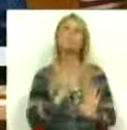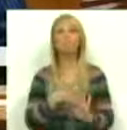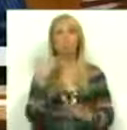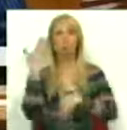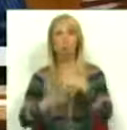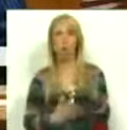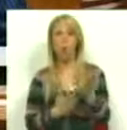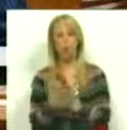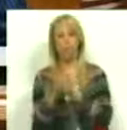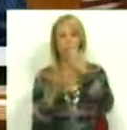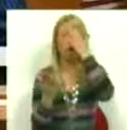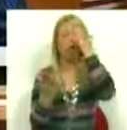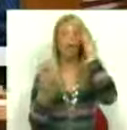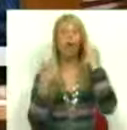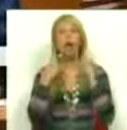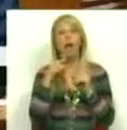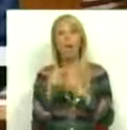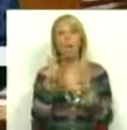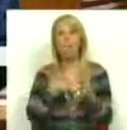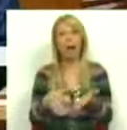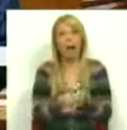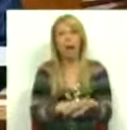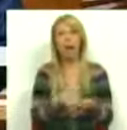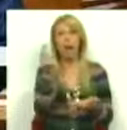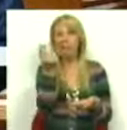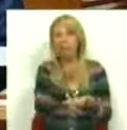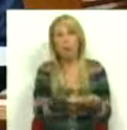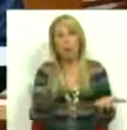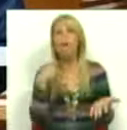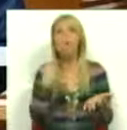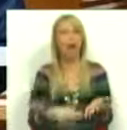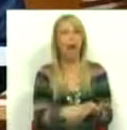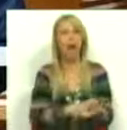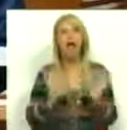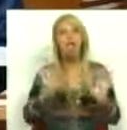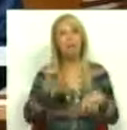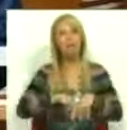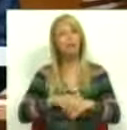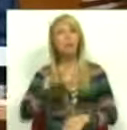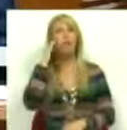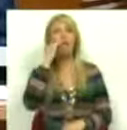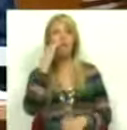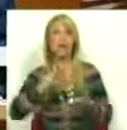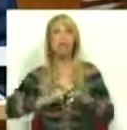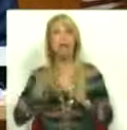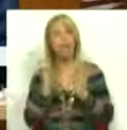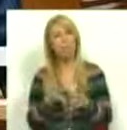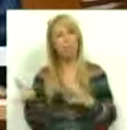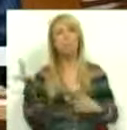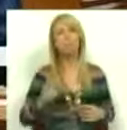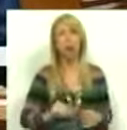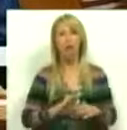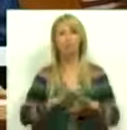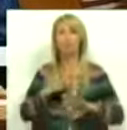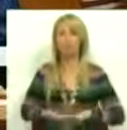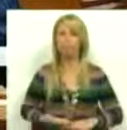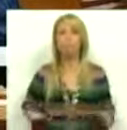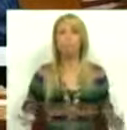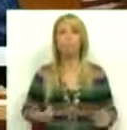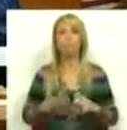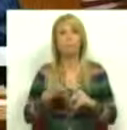por insuficiência económica, mas em tempos de crise e de necessidade é preciso ir mais longe. Independentemente da insuficiência